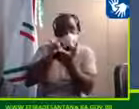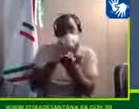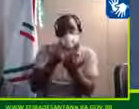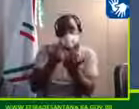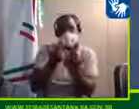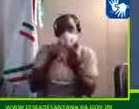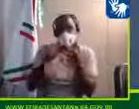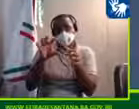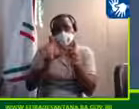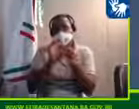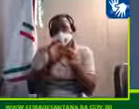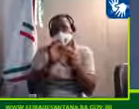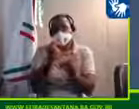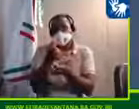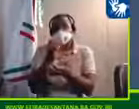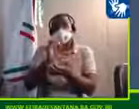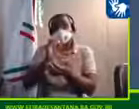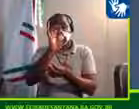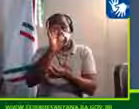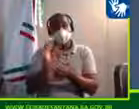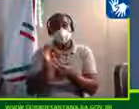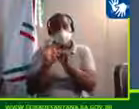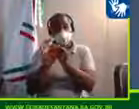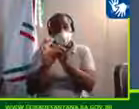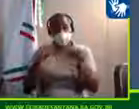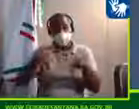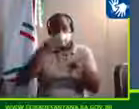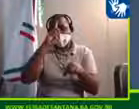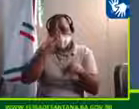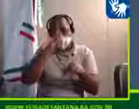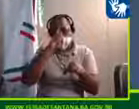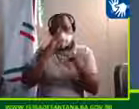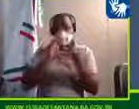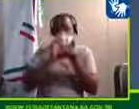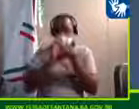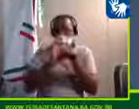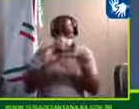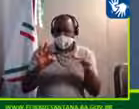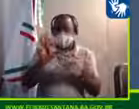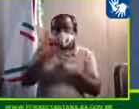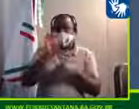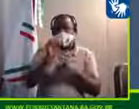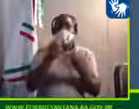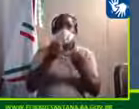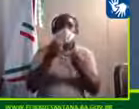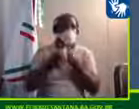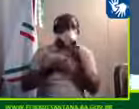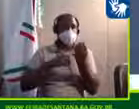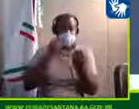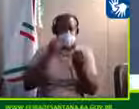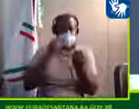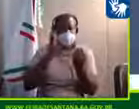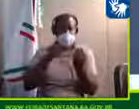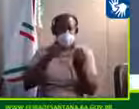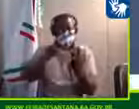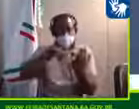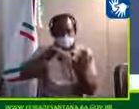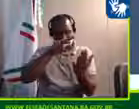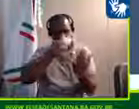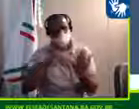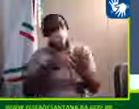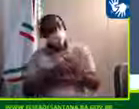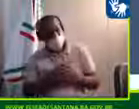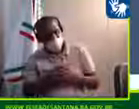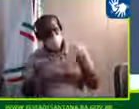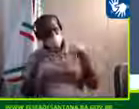mais de 60% de disponibilidade de leitos em Feira de Santana. E também, com relação ao Correio, eu li a reportagem, uma